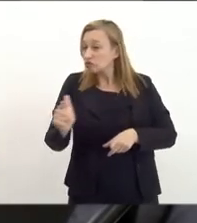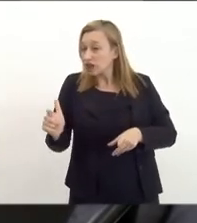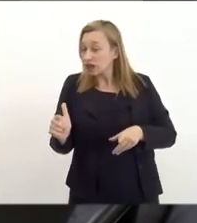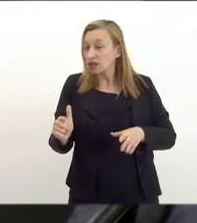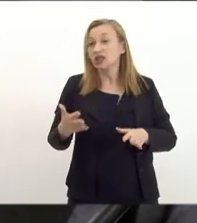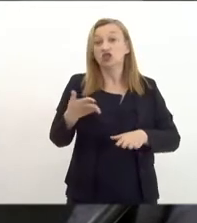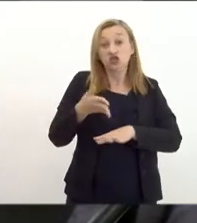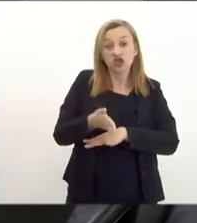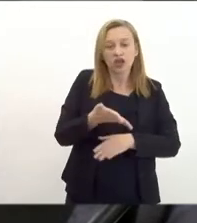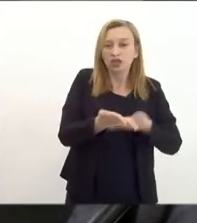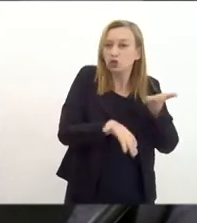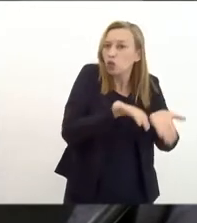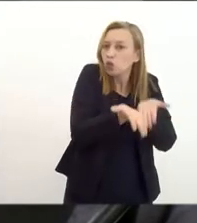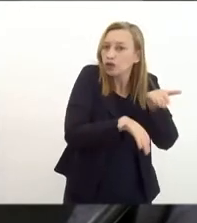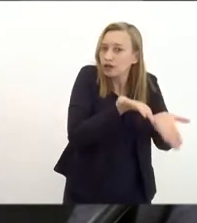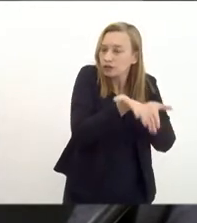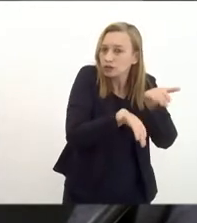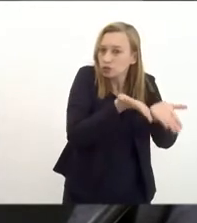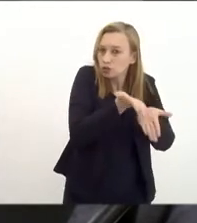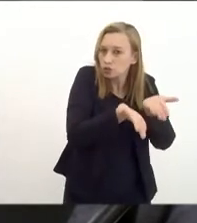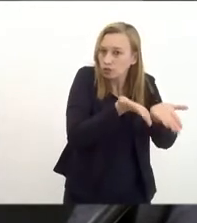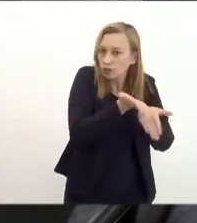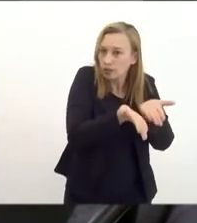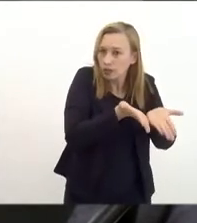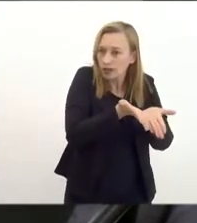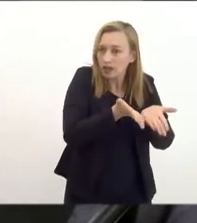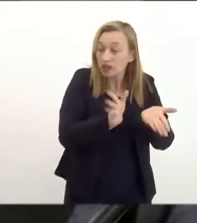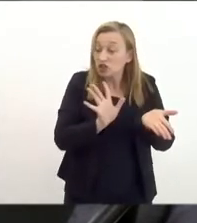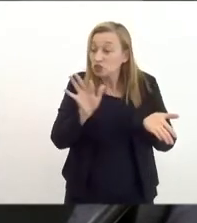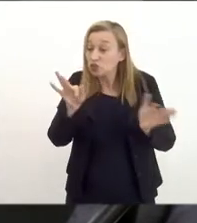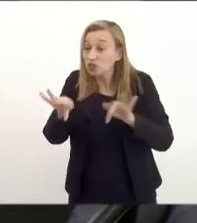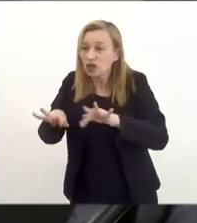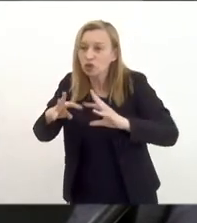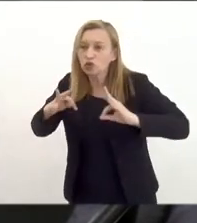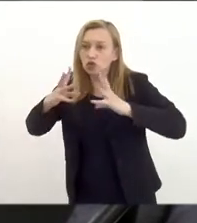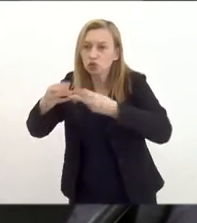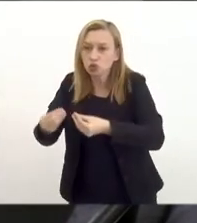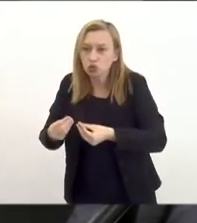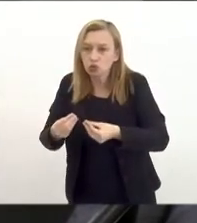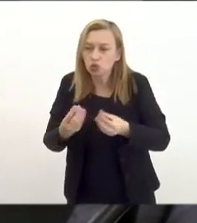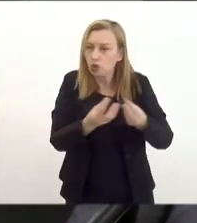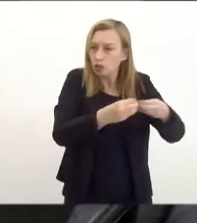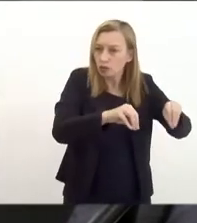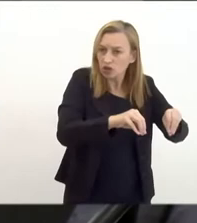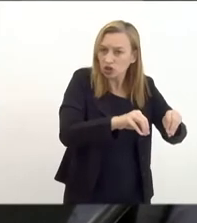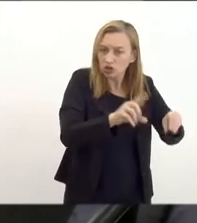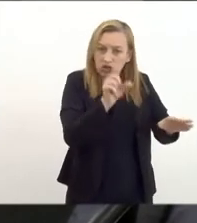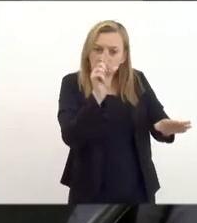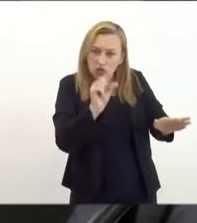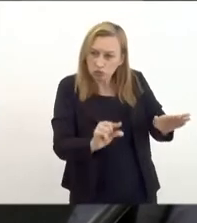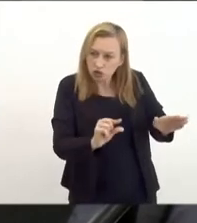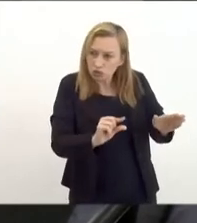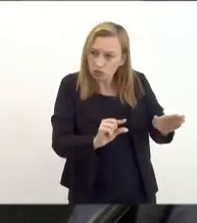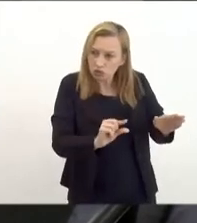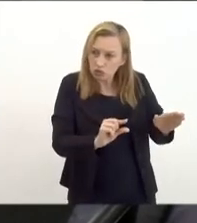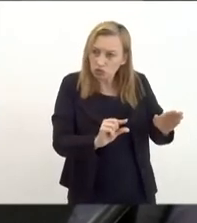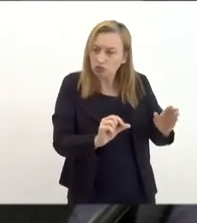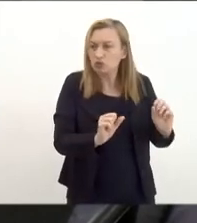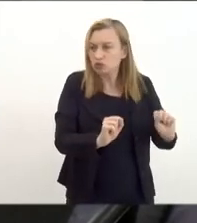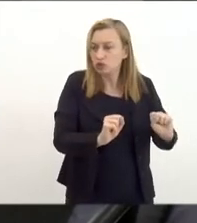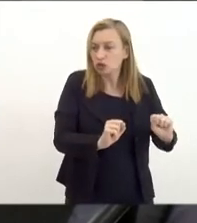e tô cuidando de uma maneira que no final das contas o prejuízo seja o mínimo possível